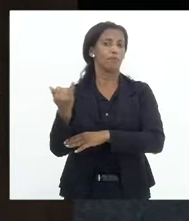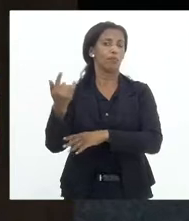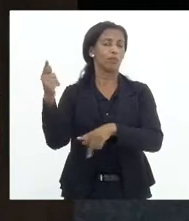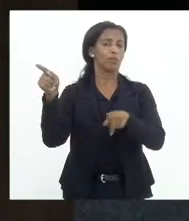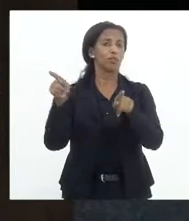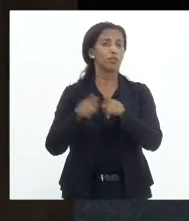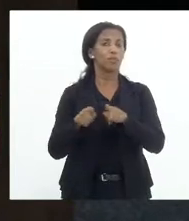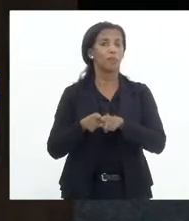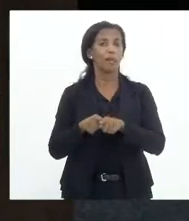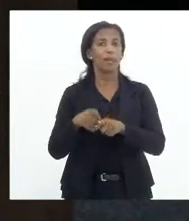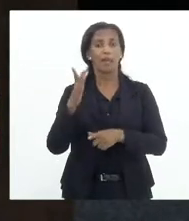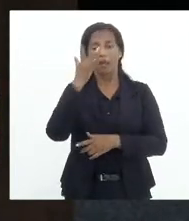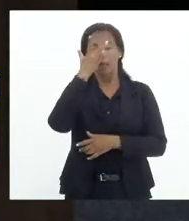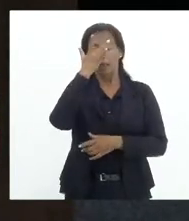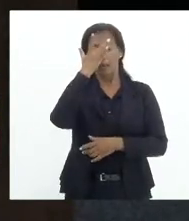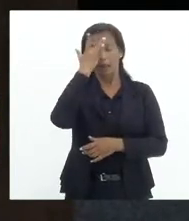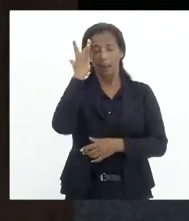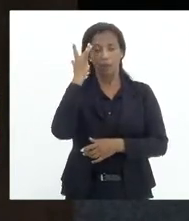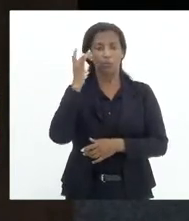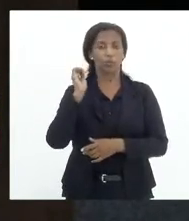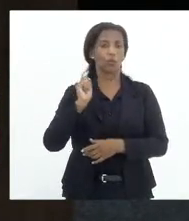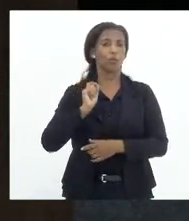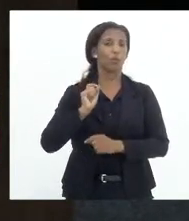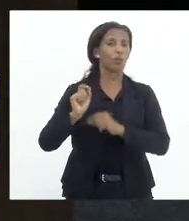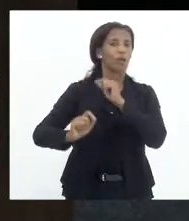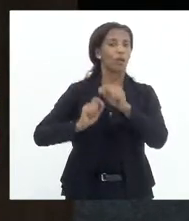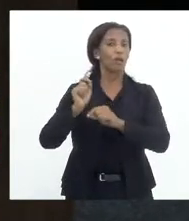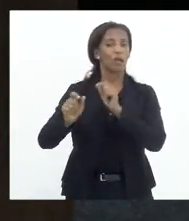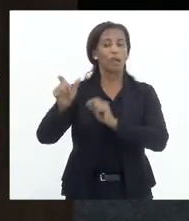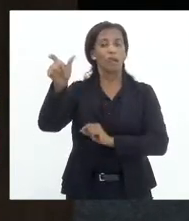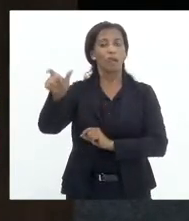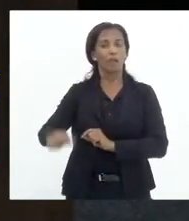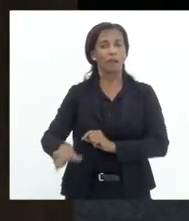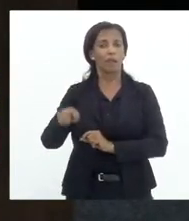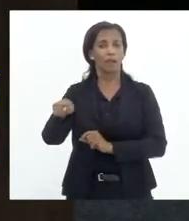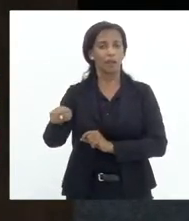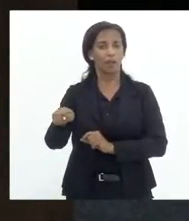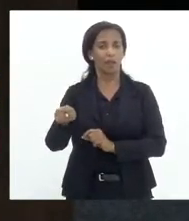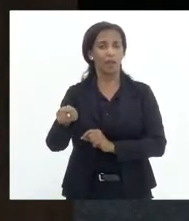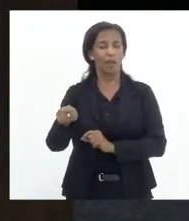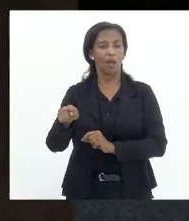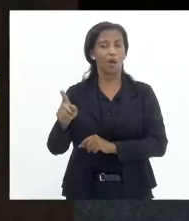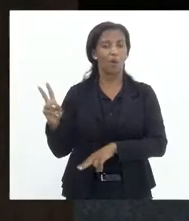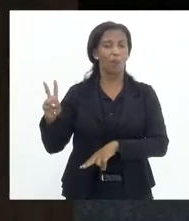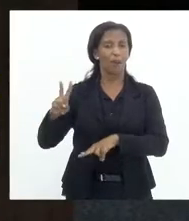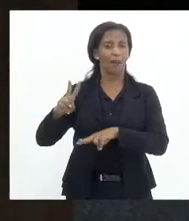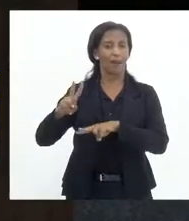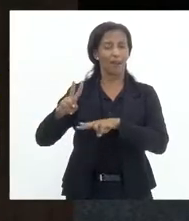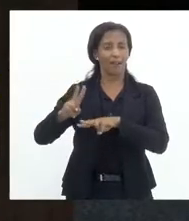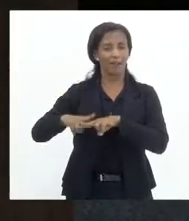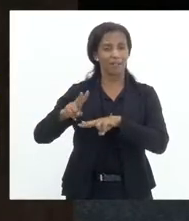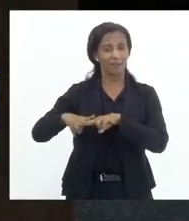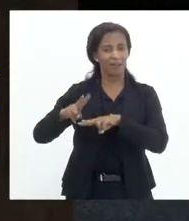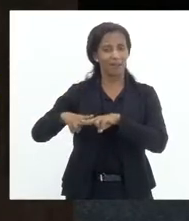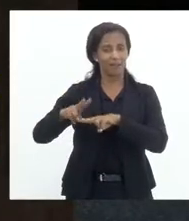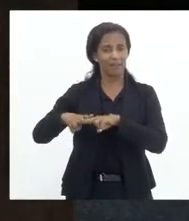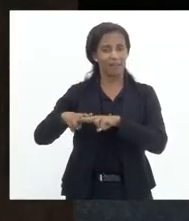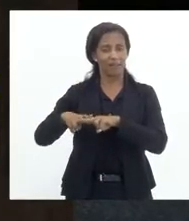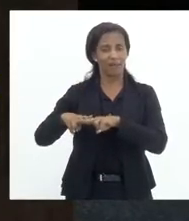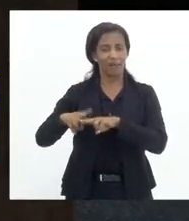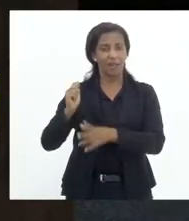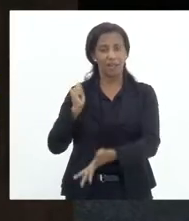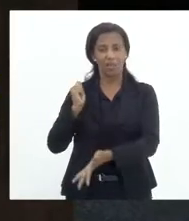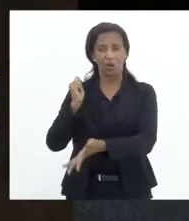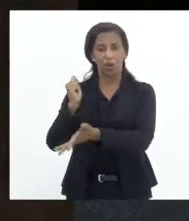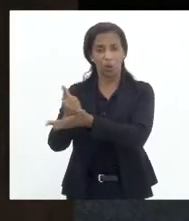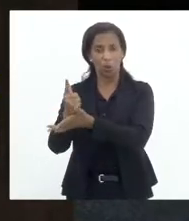importante quanto isso a possibilidade de identificar uma cadeia clandestina que compra e